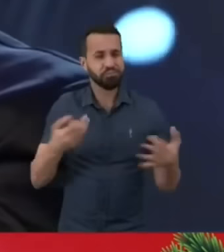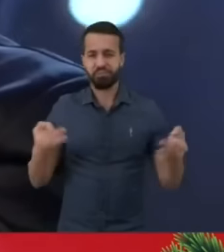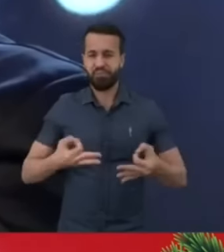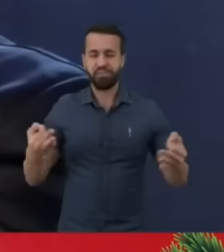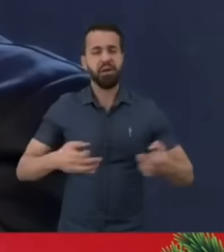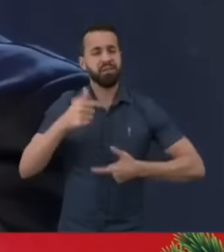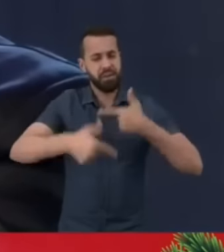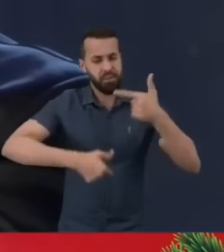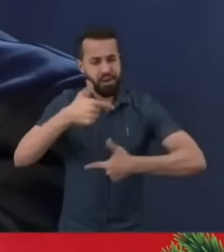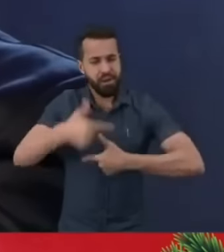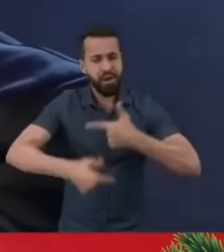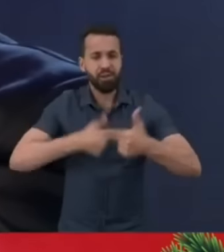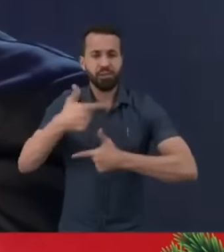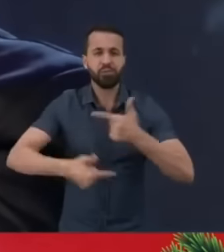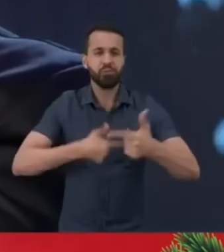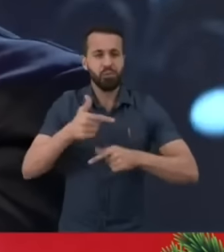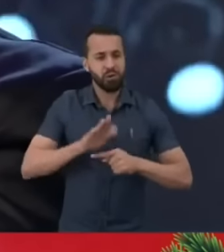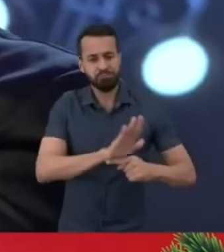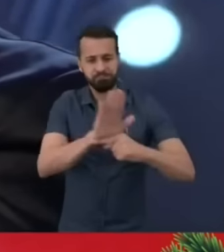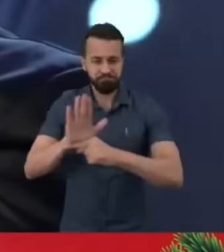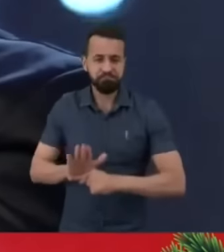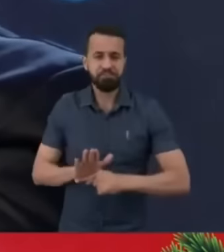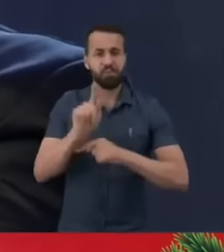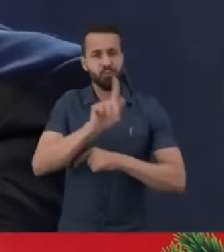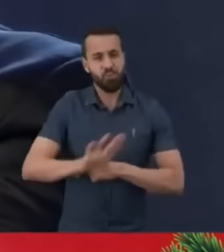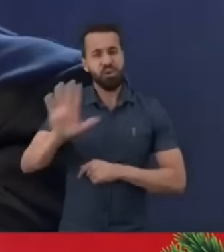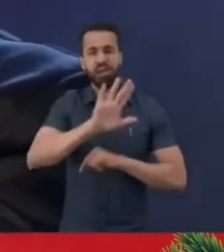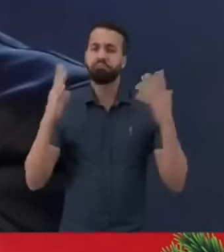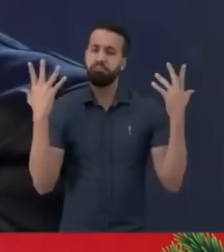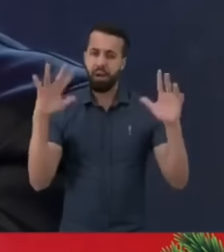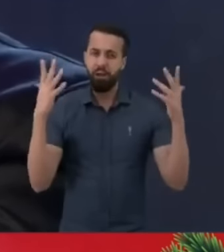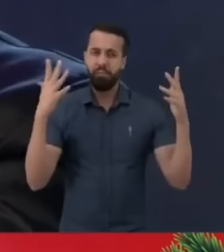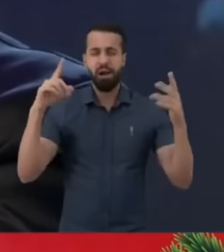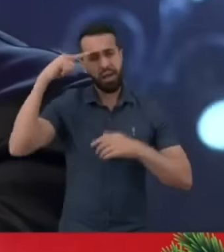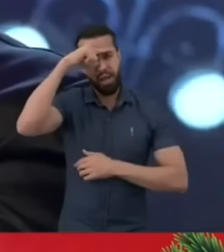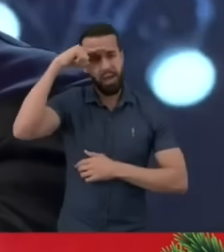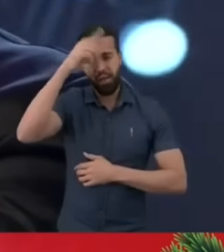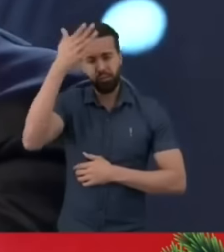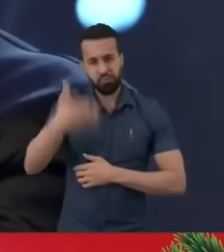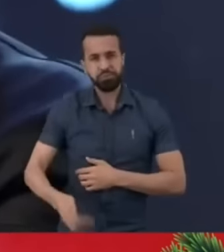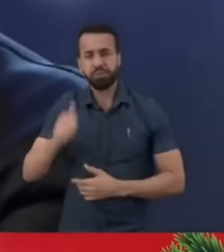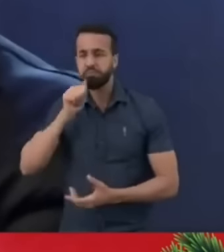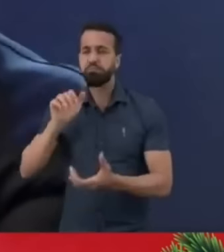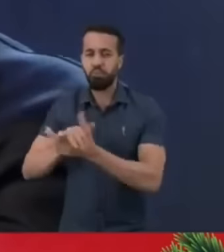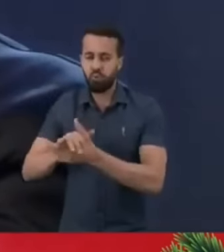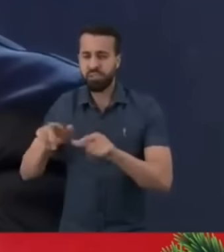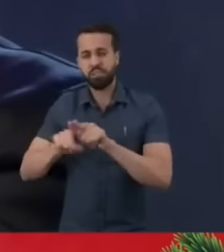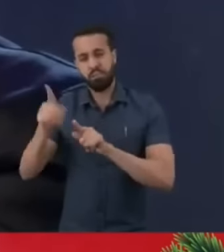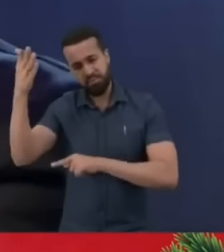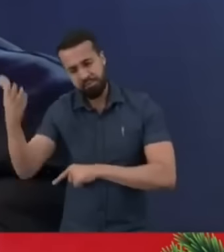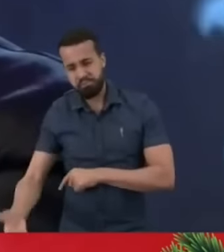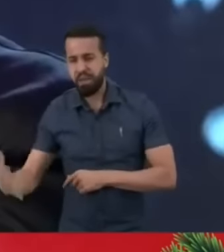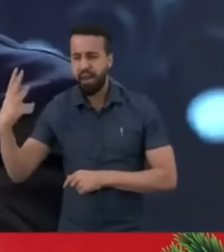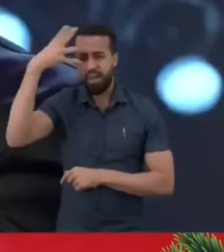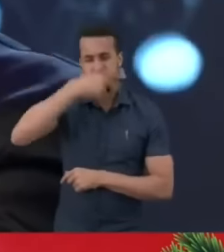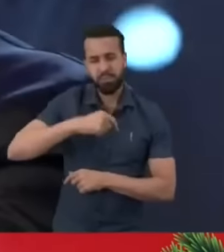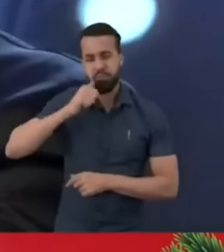bom trabalho pelo nosso estado. Parabéns, você, Caiado, primeira dama também, essa belíssima